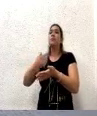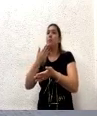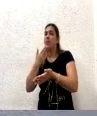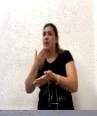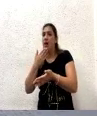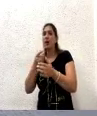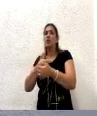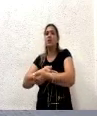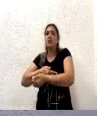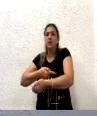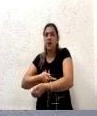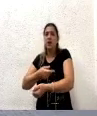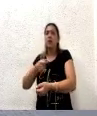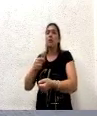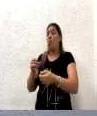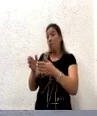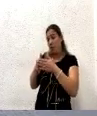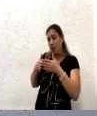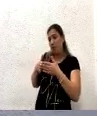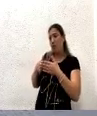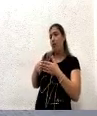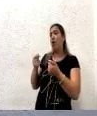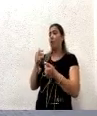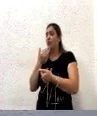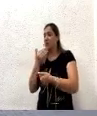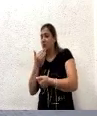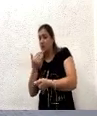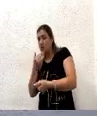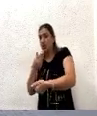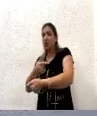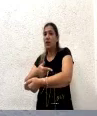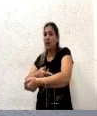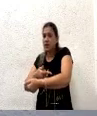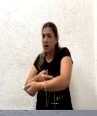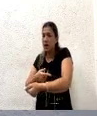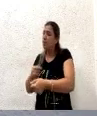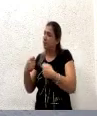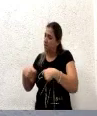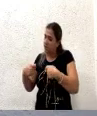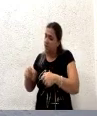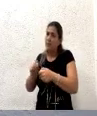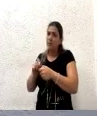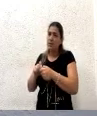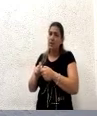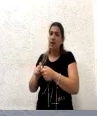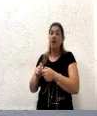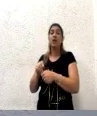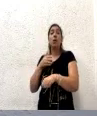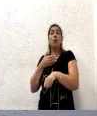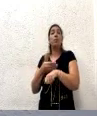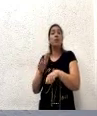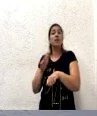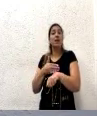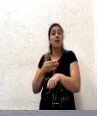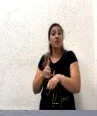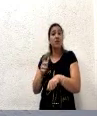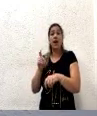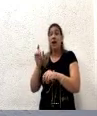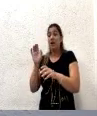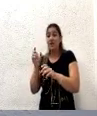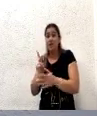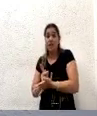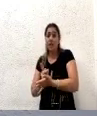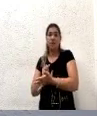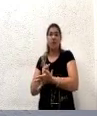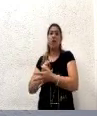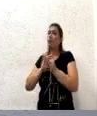A enfermagem vai lá, doutor, vamos pedir um testinho? Vamos fazer? Né? Vamos lembrar? Então, isso é prática. Né? Não só para